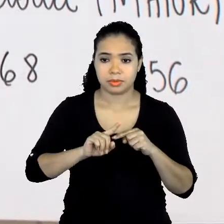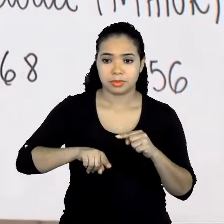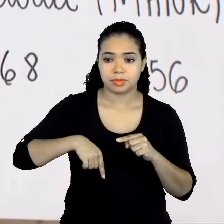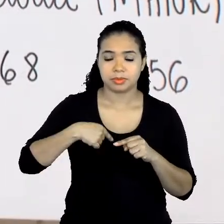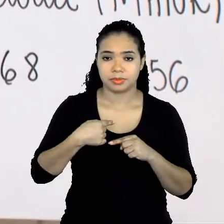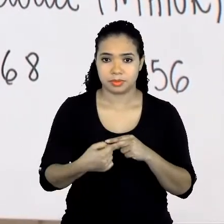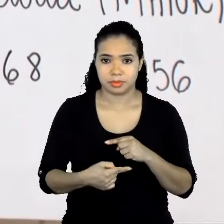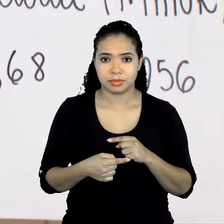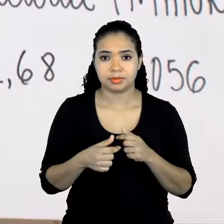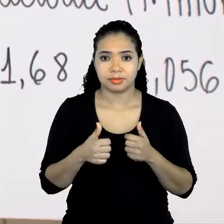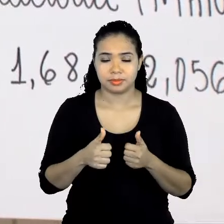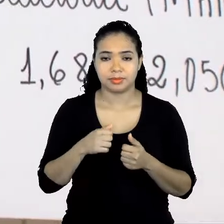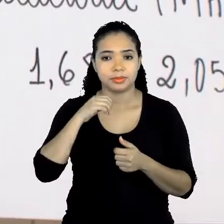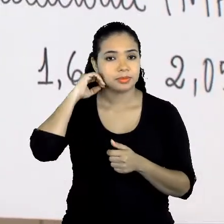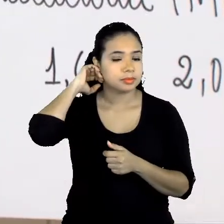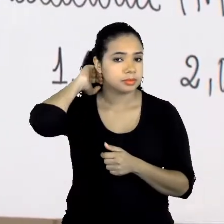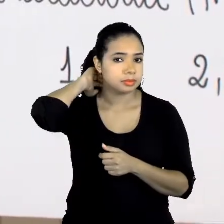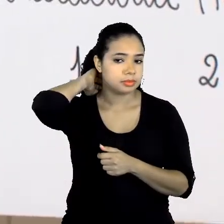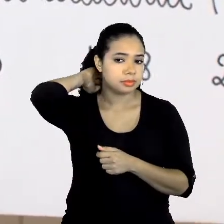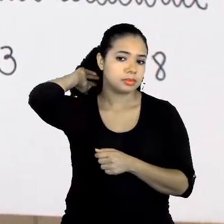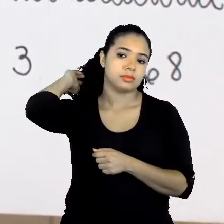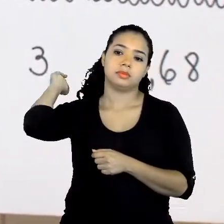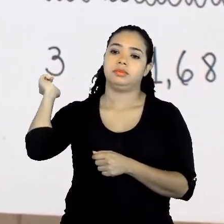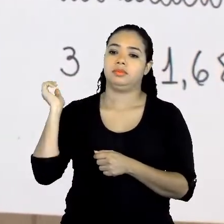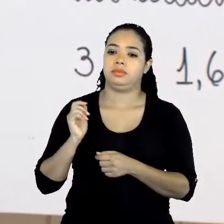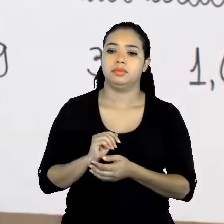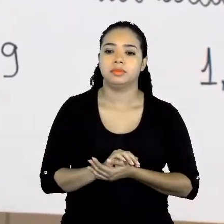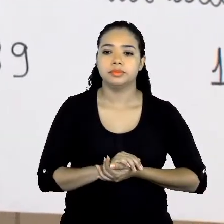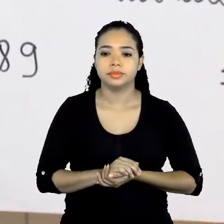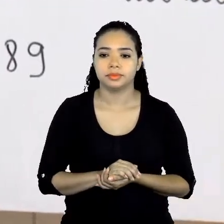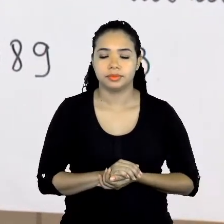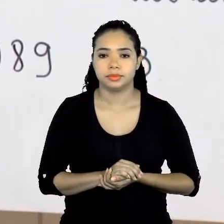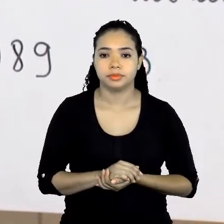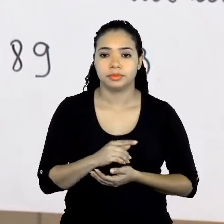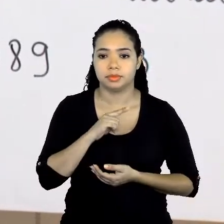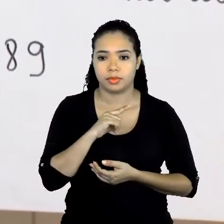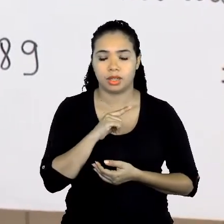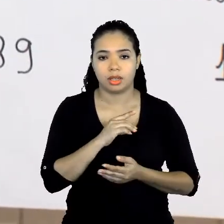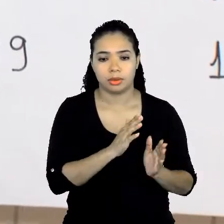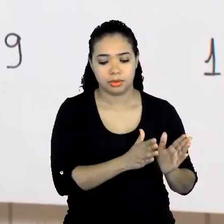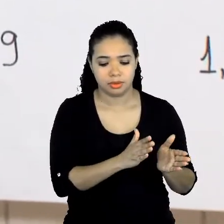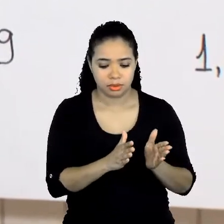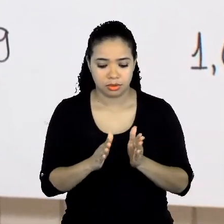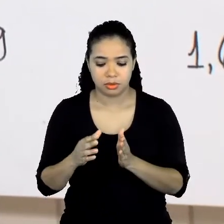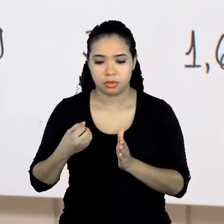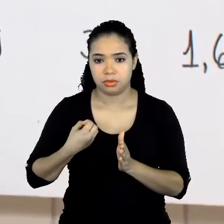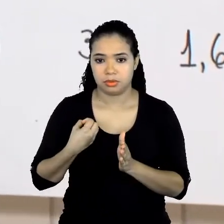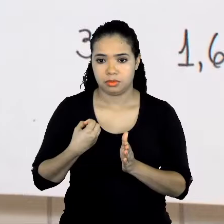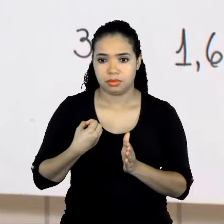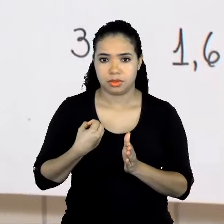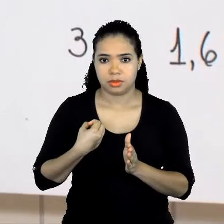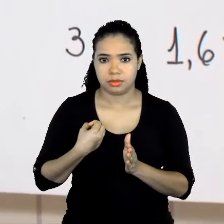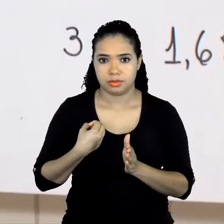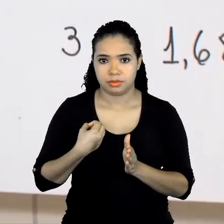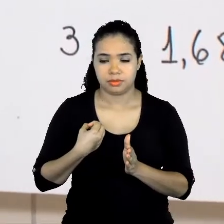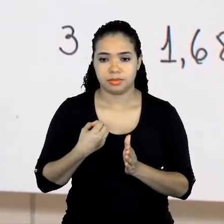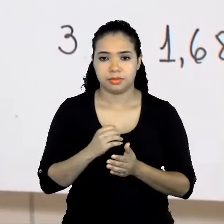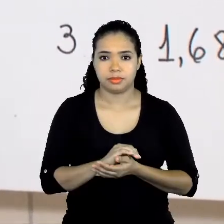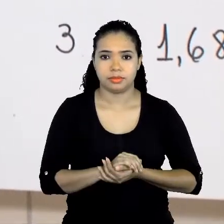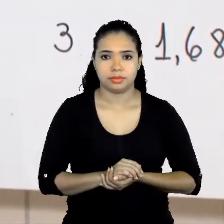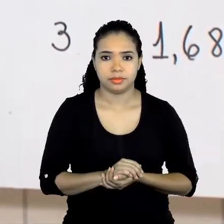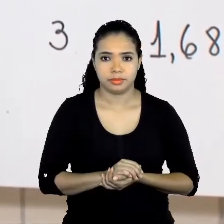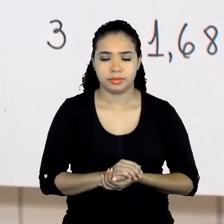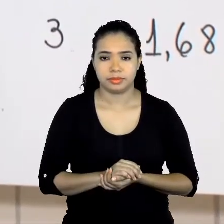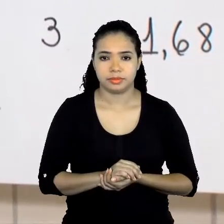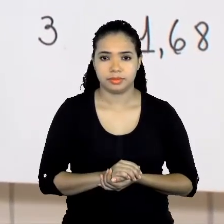outra questão? Vamos comigo? Eu tenho aqui uma sequência numérica aleatória, quer dizer, foi pego